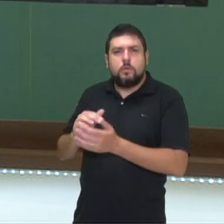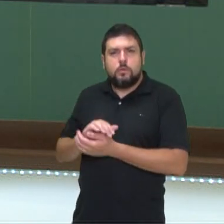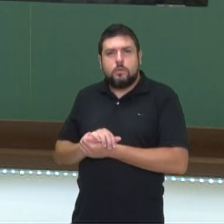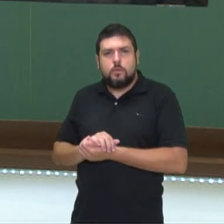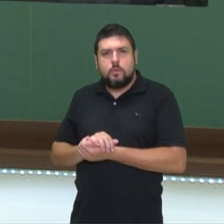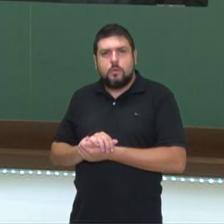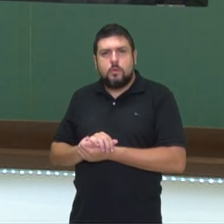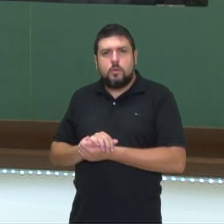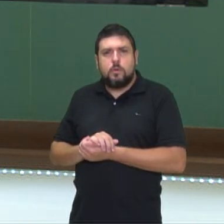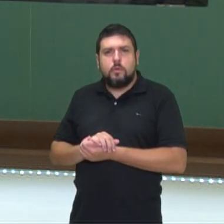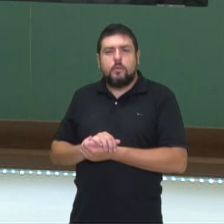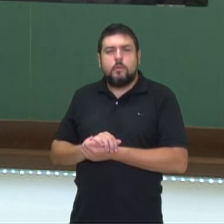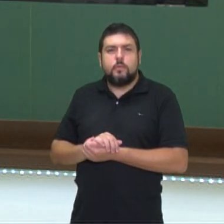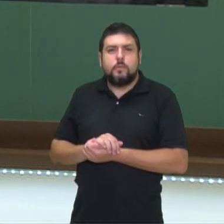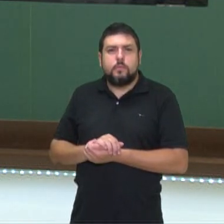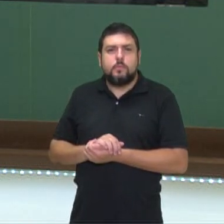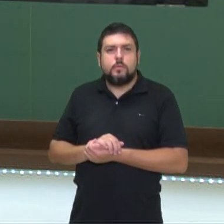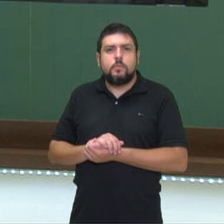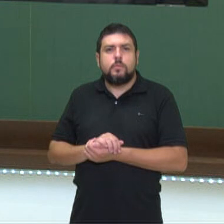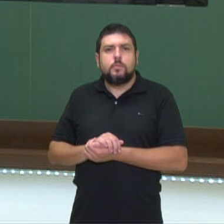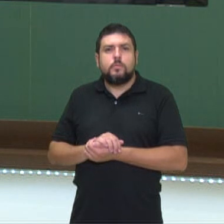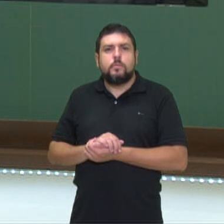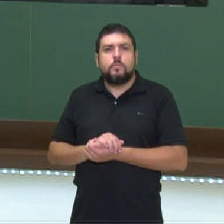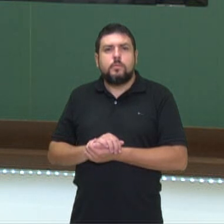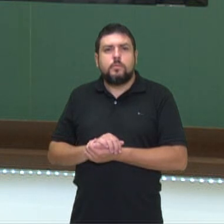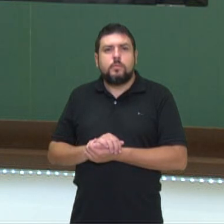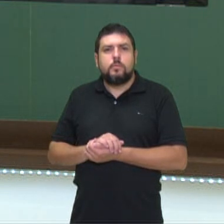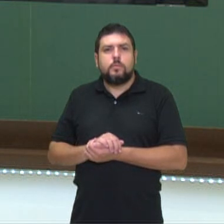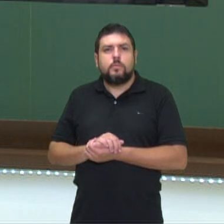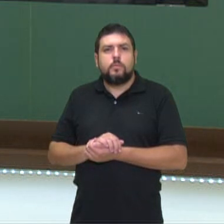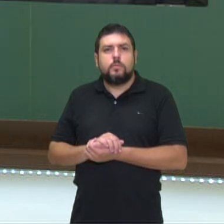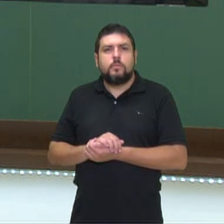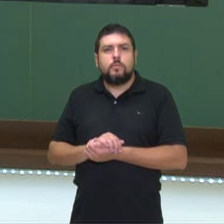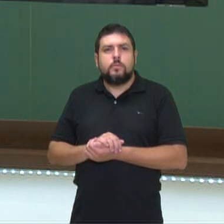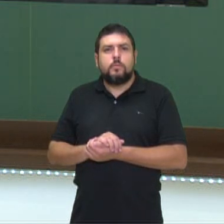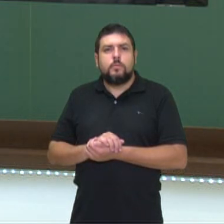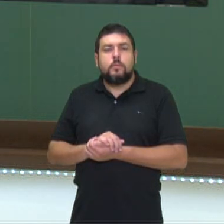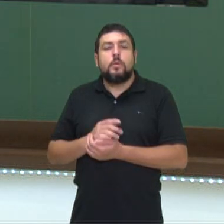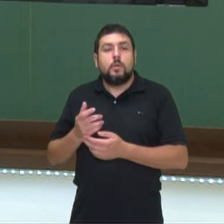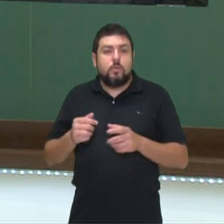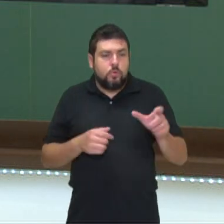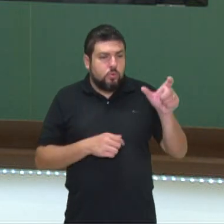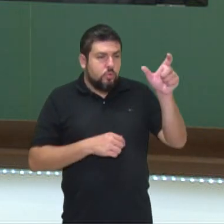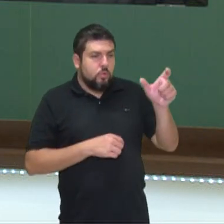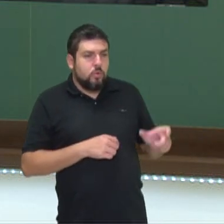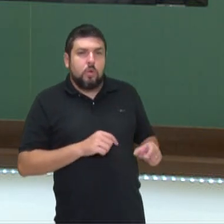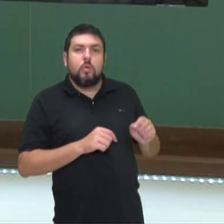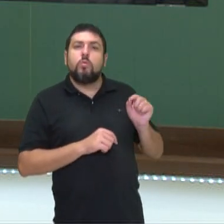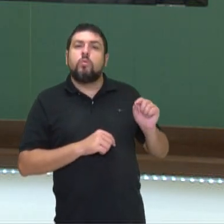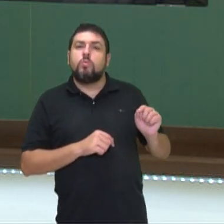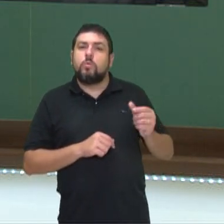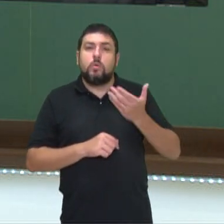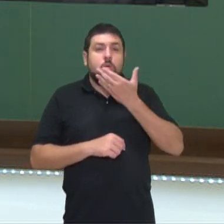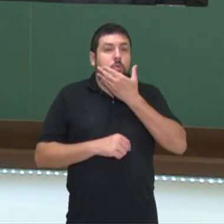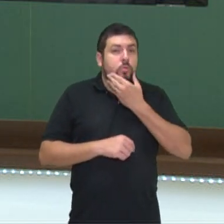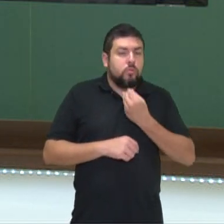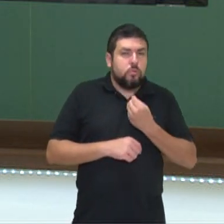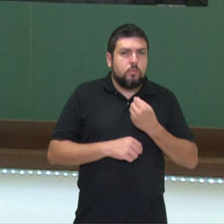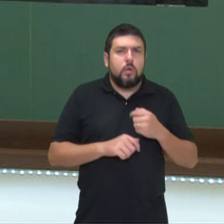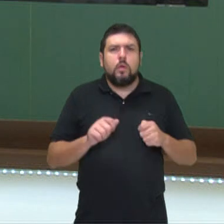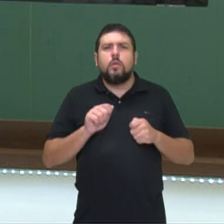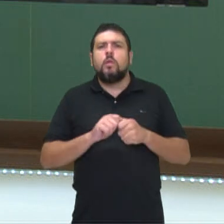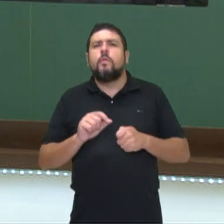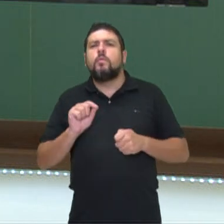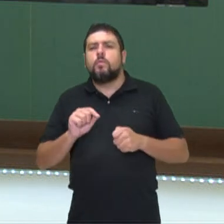um adjunto adnominal. O sujeito dessa oração, um homem que fez a ação de percorrer. Nesse caso, o